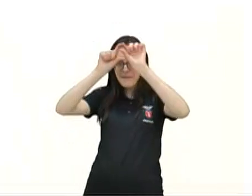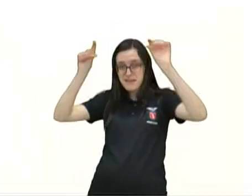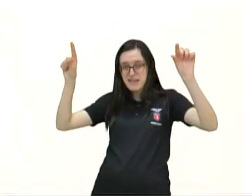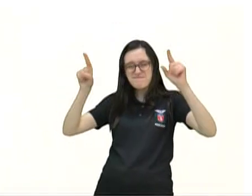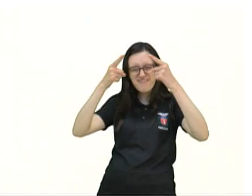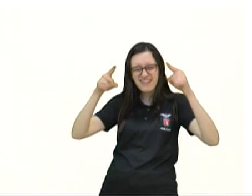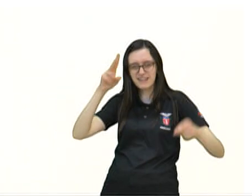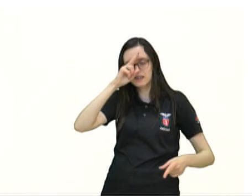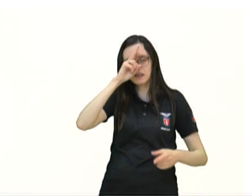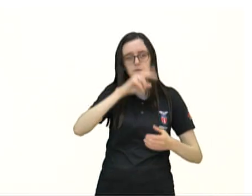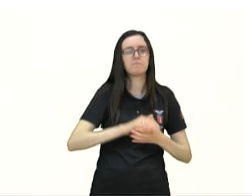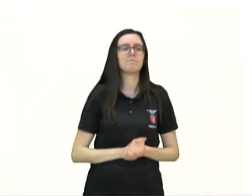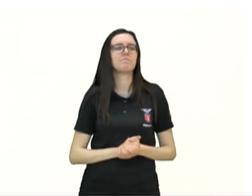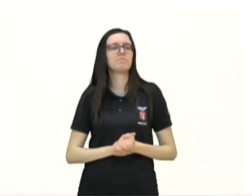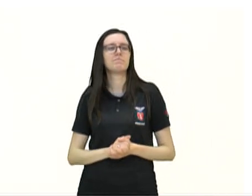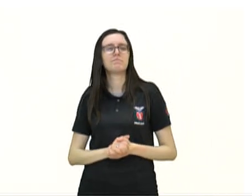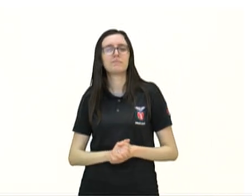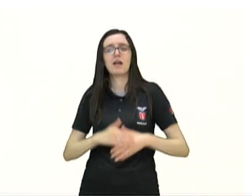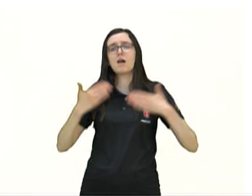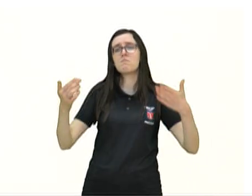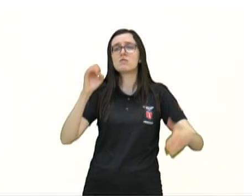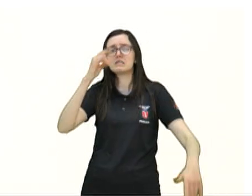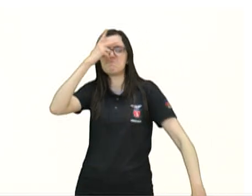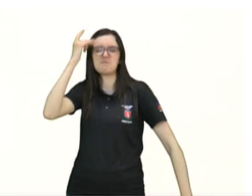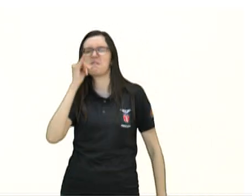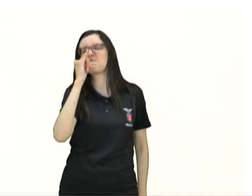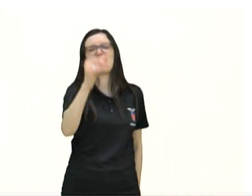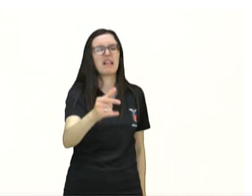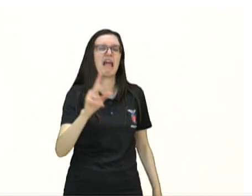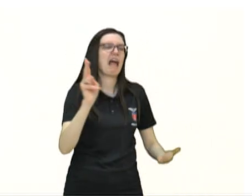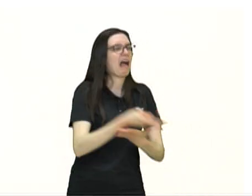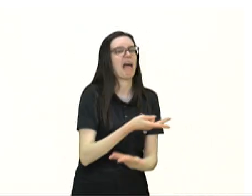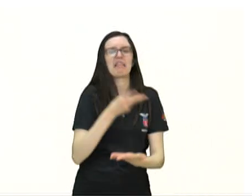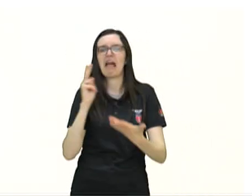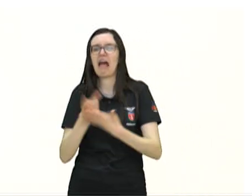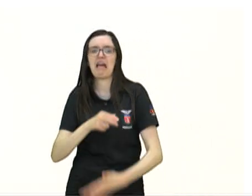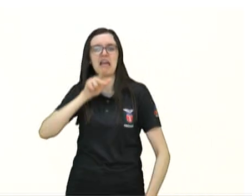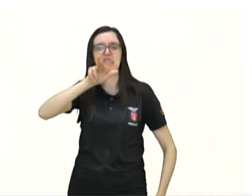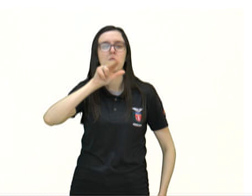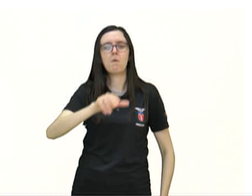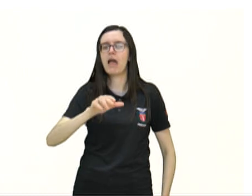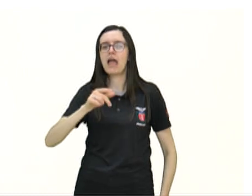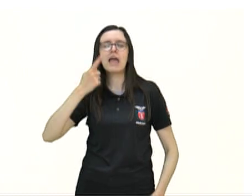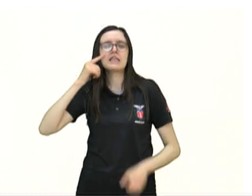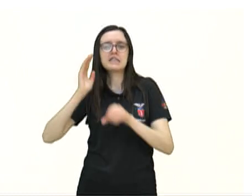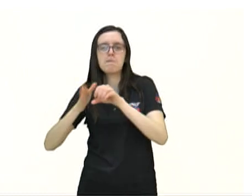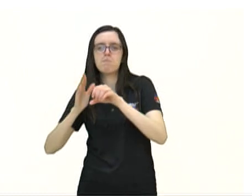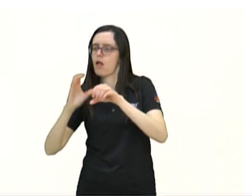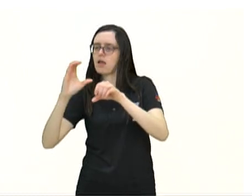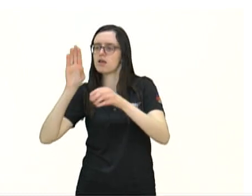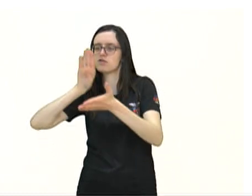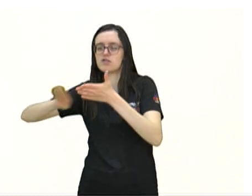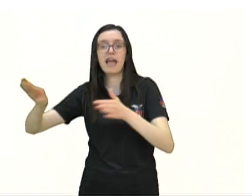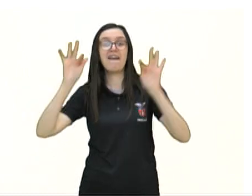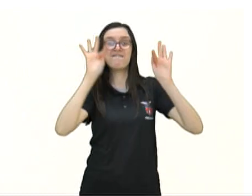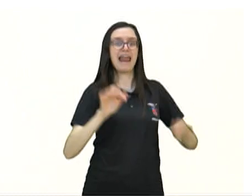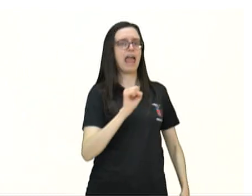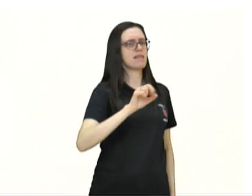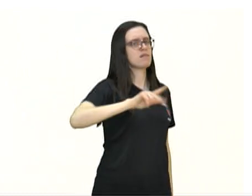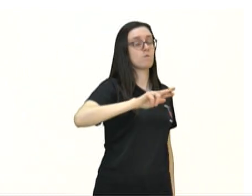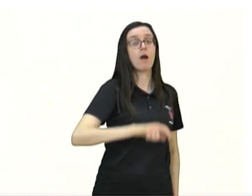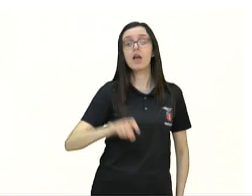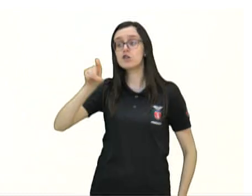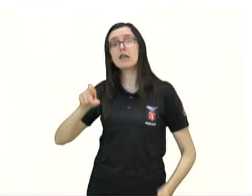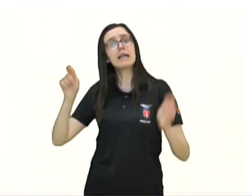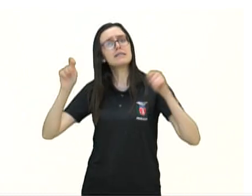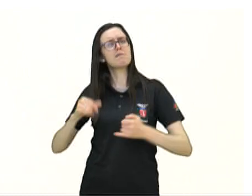Mas quando alguém te disser tá errado ou errada, que não vai S na cebola e não vai S em infeliz, que o X pode